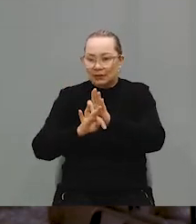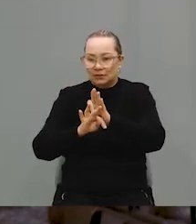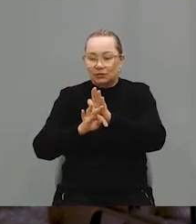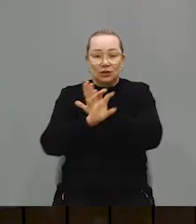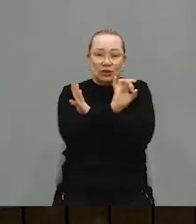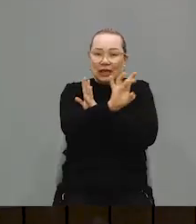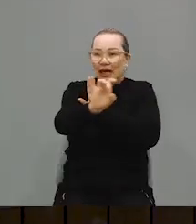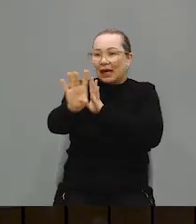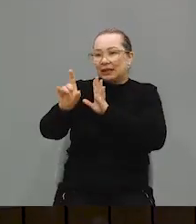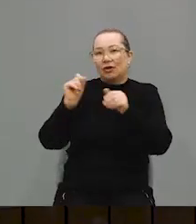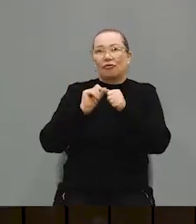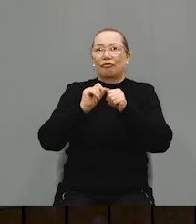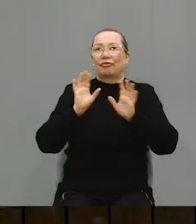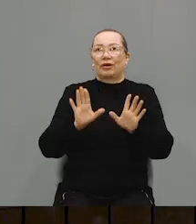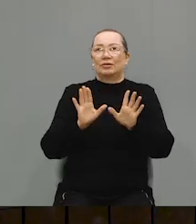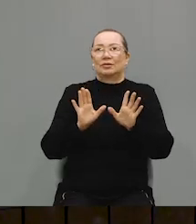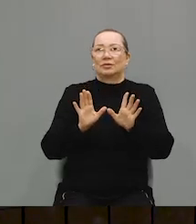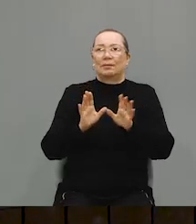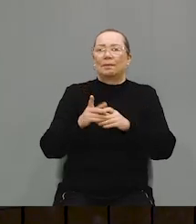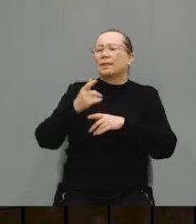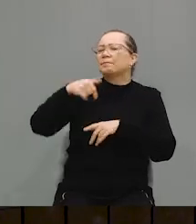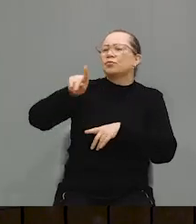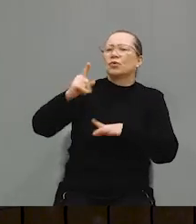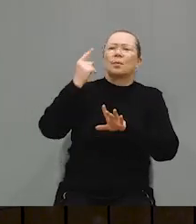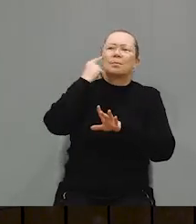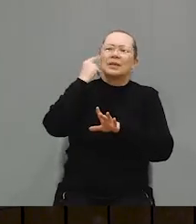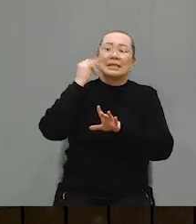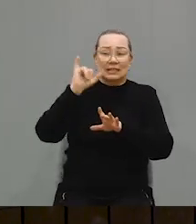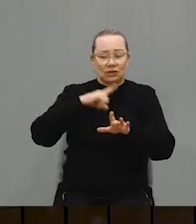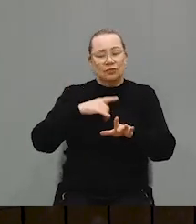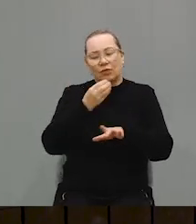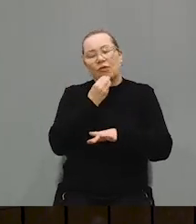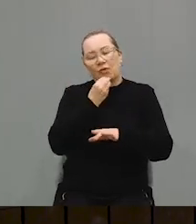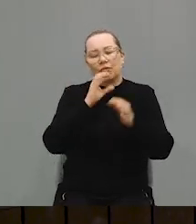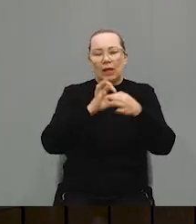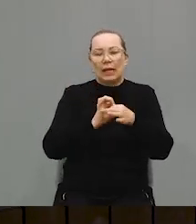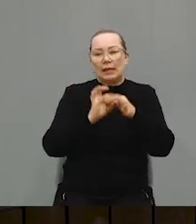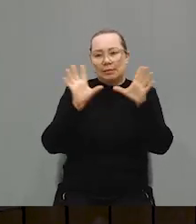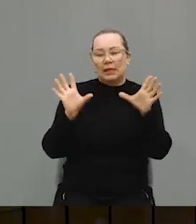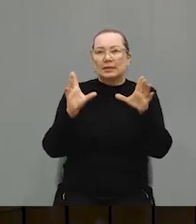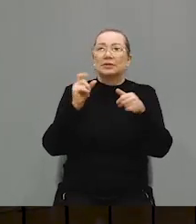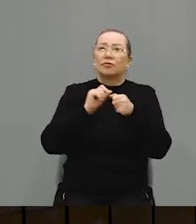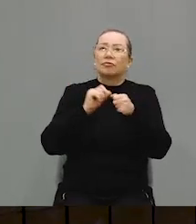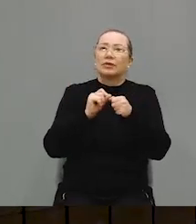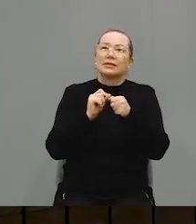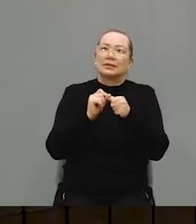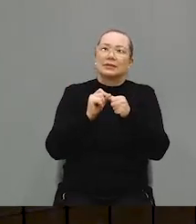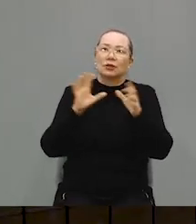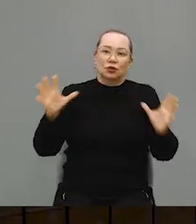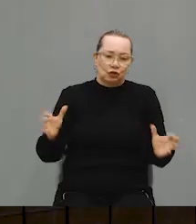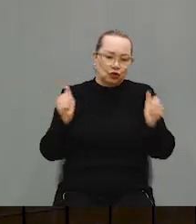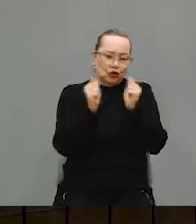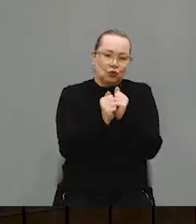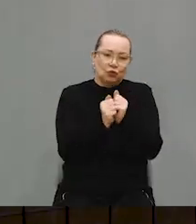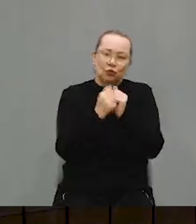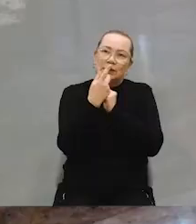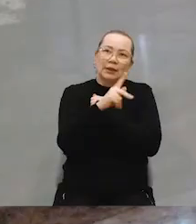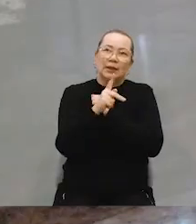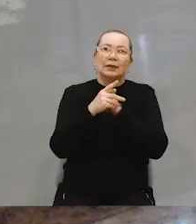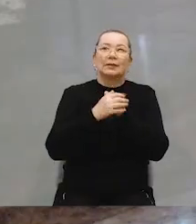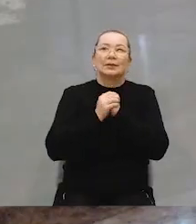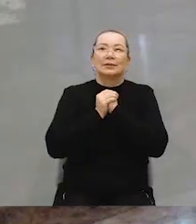da pessoa. Vocês não cogitam daqui a pouco, mediante autorização, evidentemente, fazer uma coletânea deles?